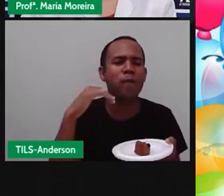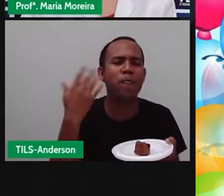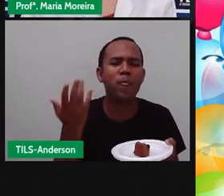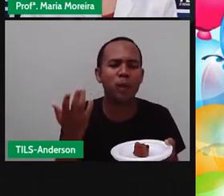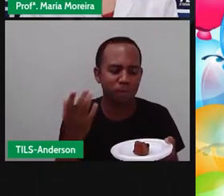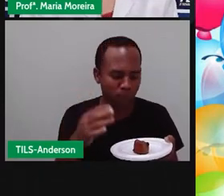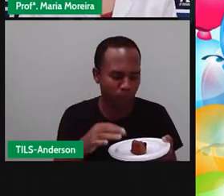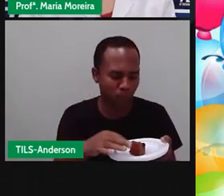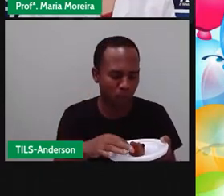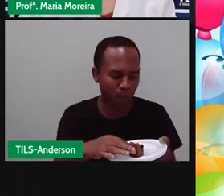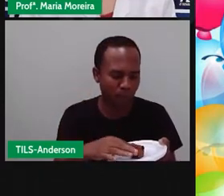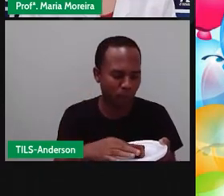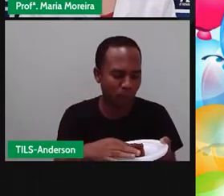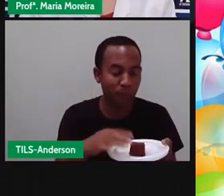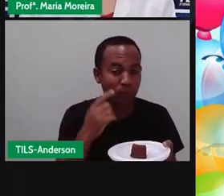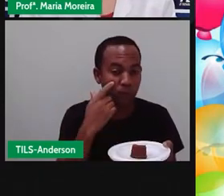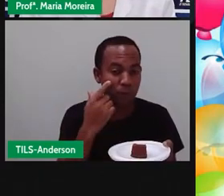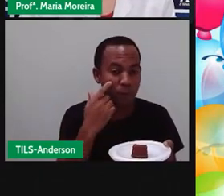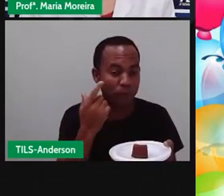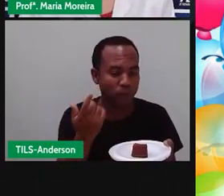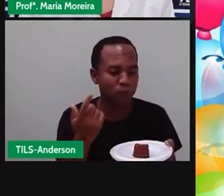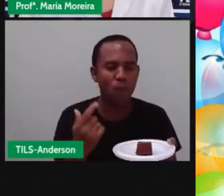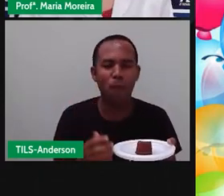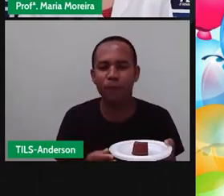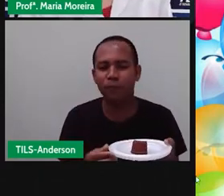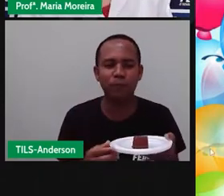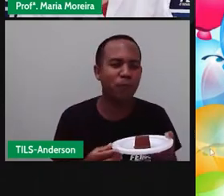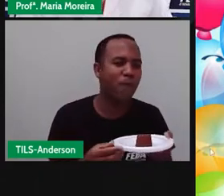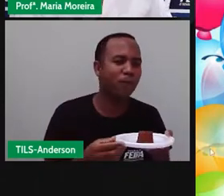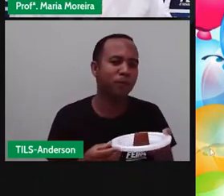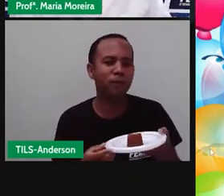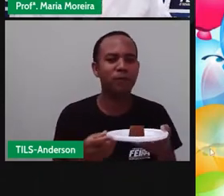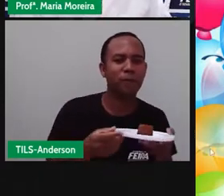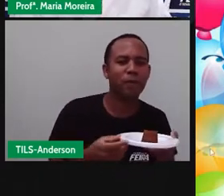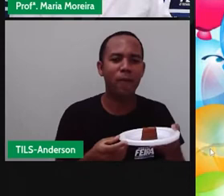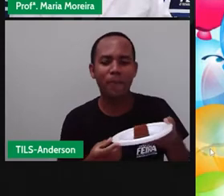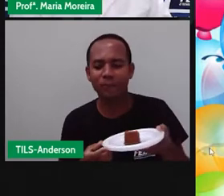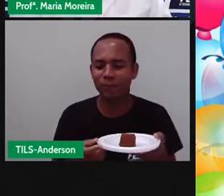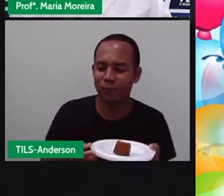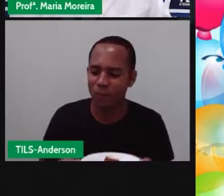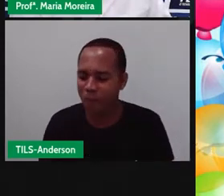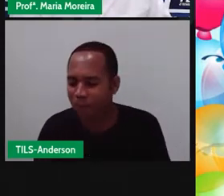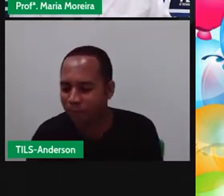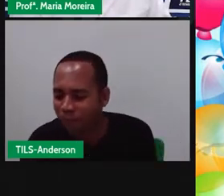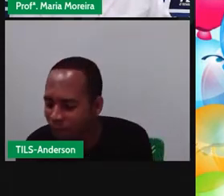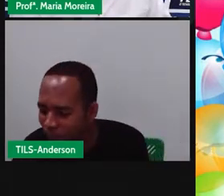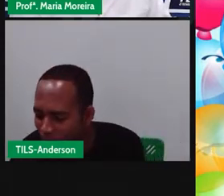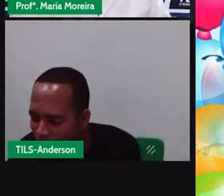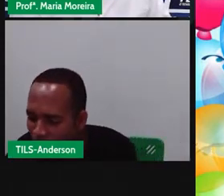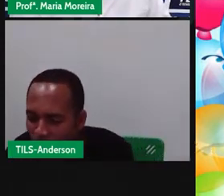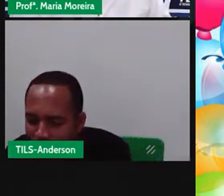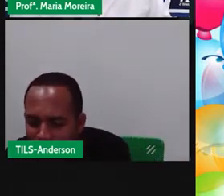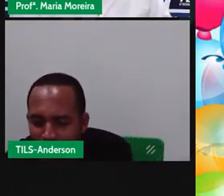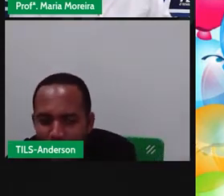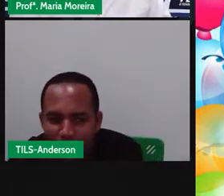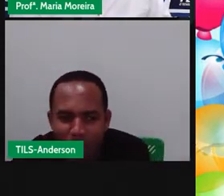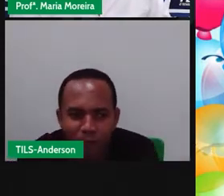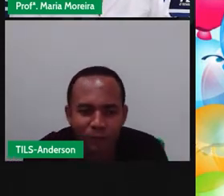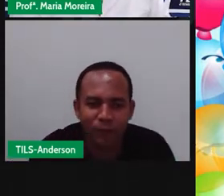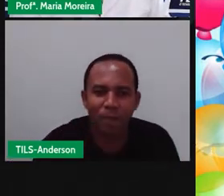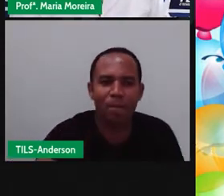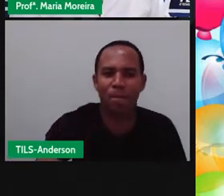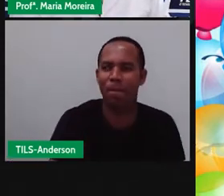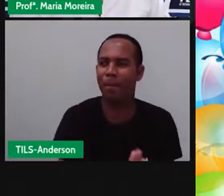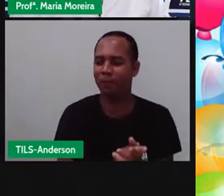hoje. Vamos para a nossa aula, Anderson. Agora a gente tem que trabalhar. Não quer trabalhar, não? Agora